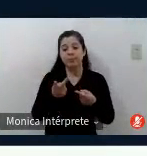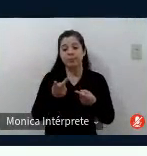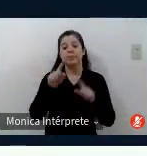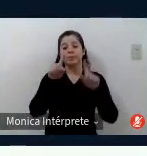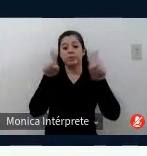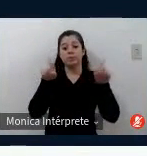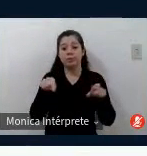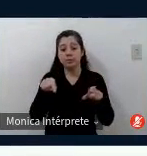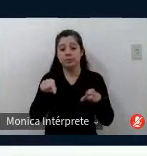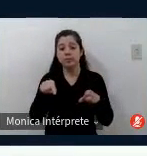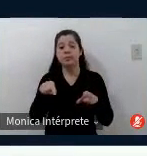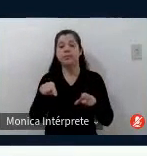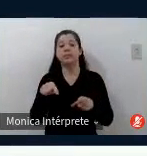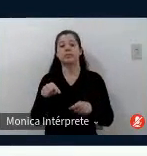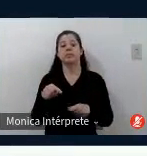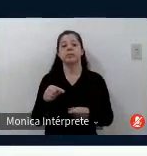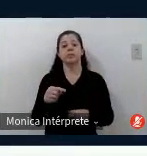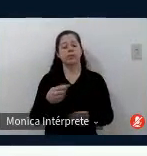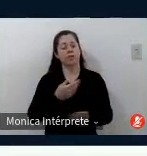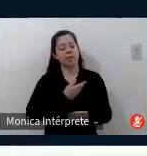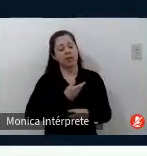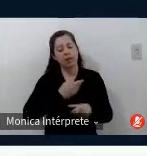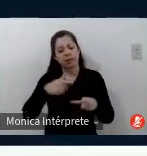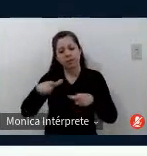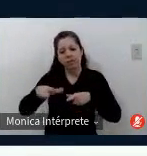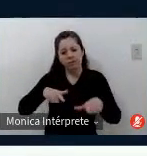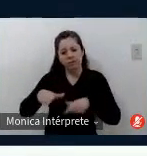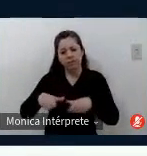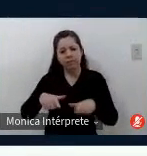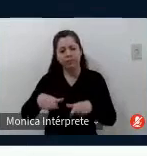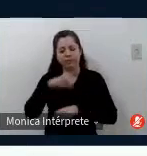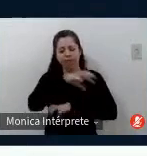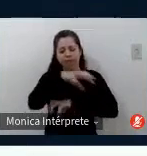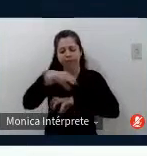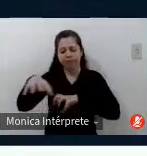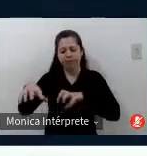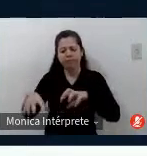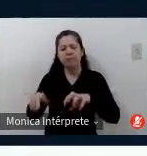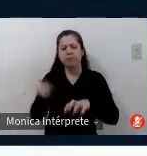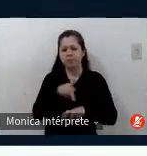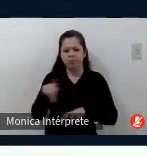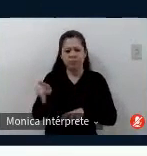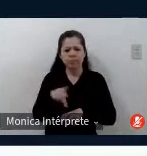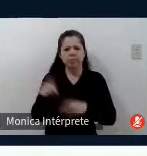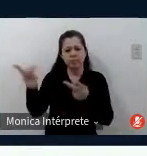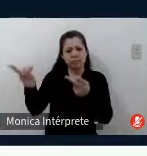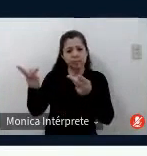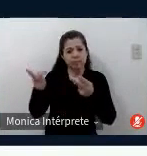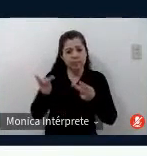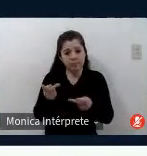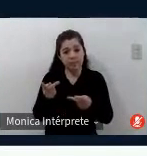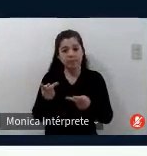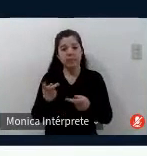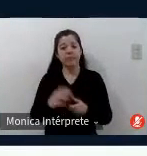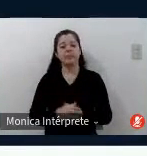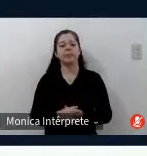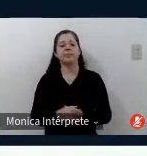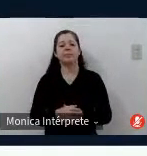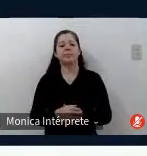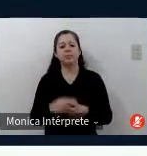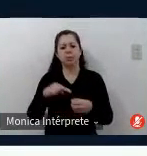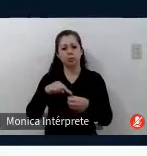os colegas, docentes dos campos que ainda não tem um núcleo